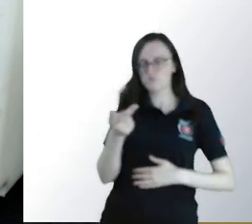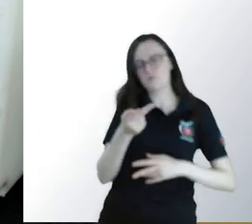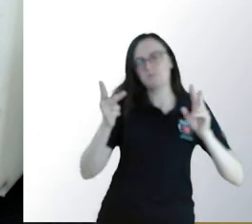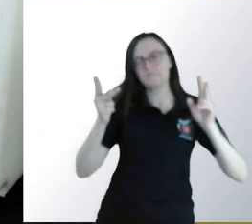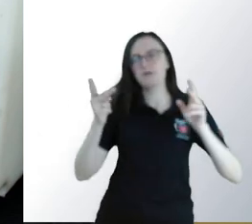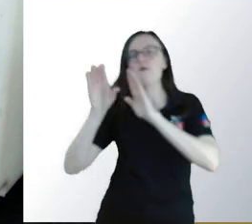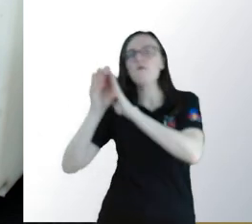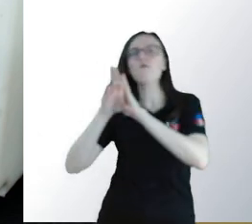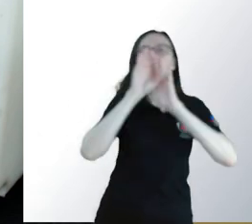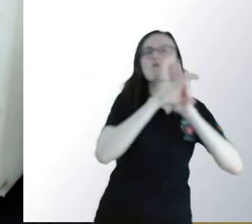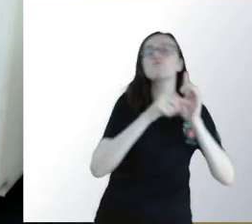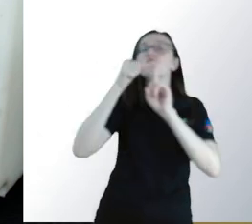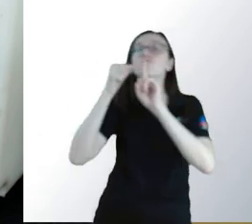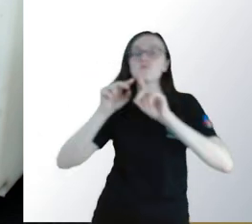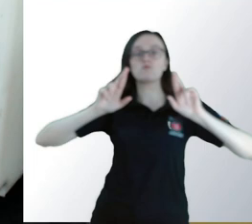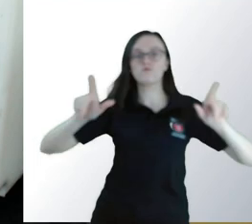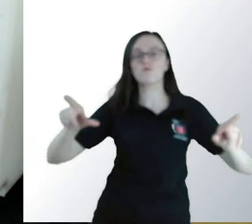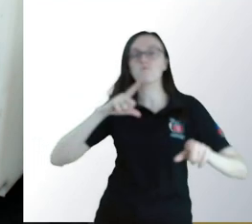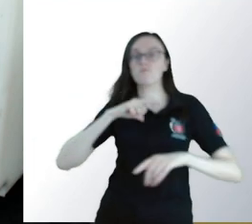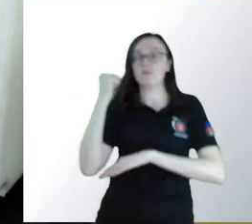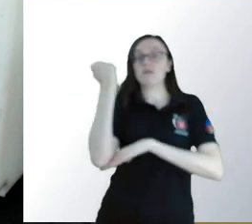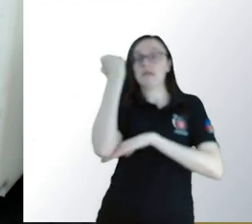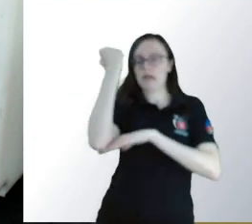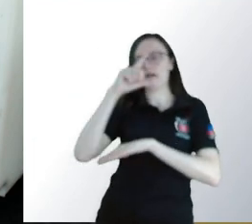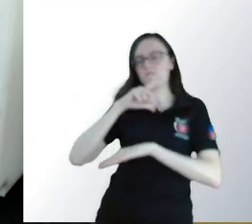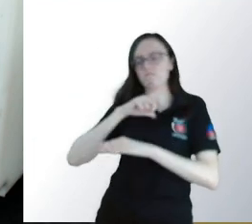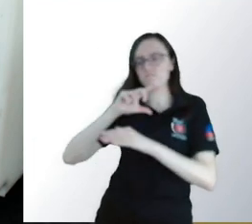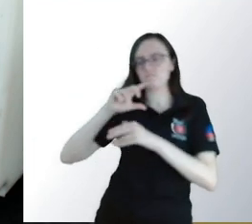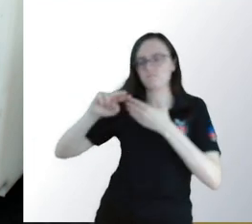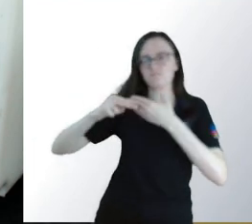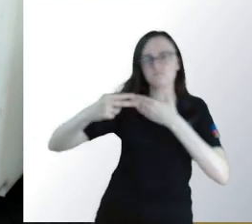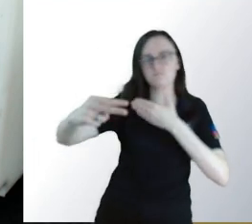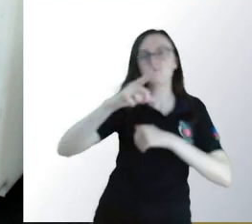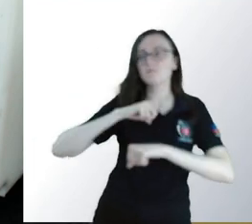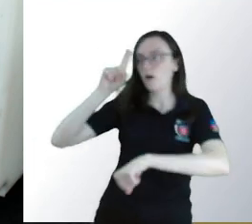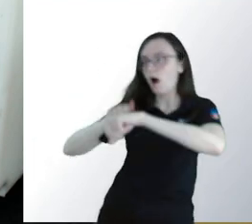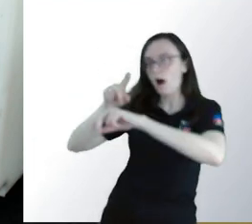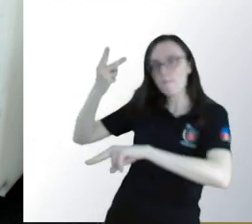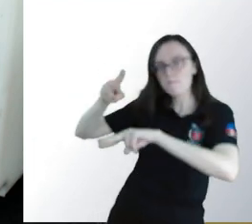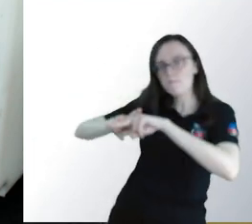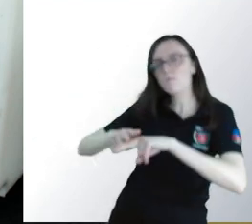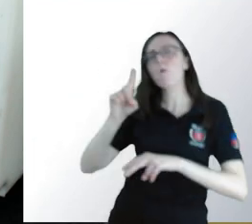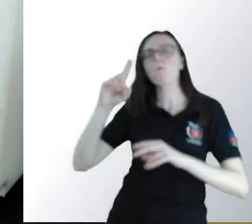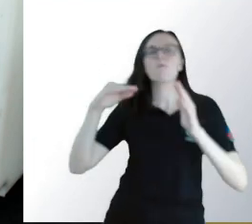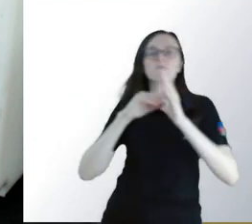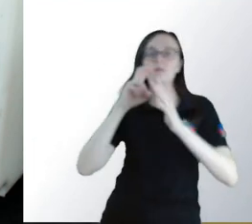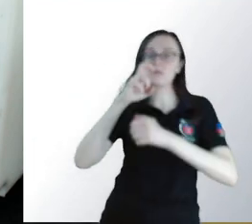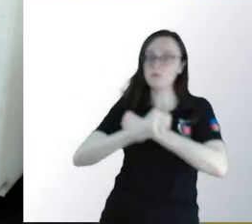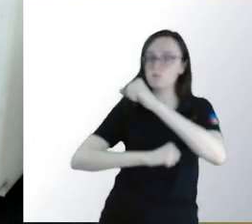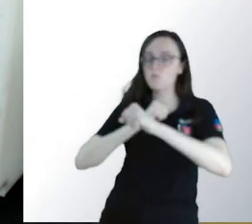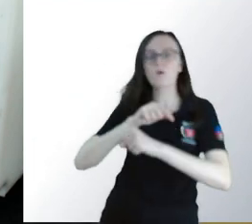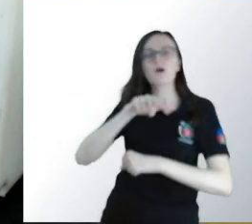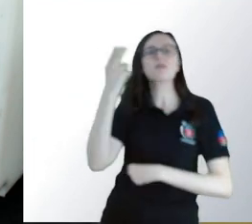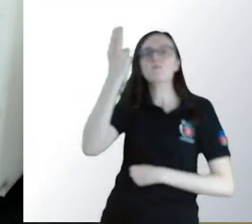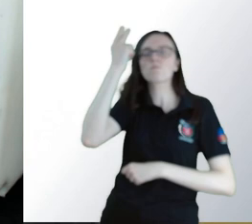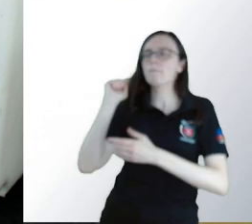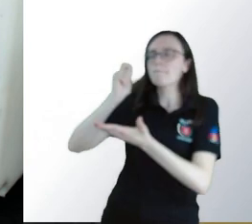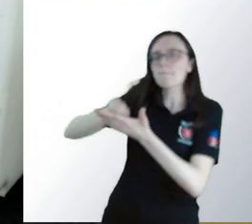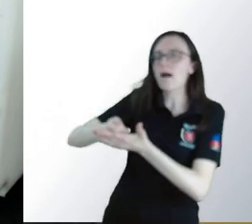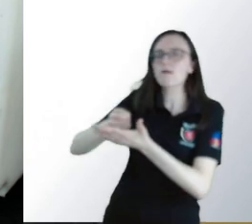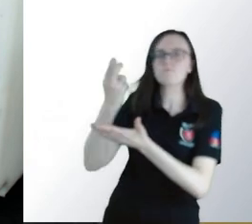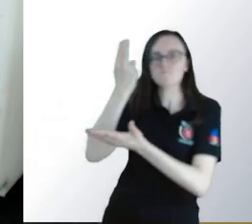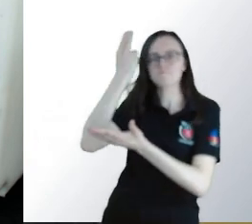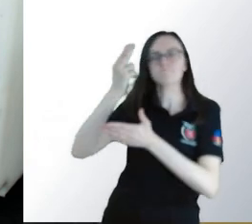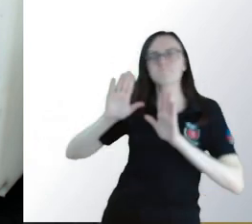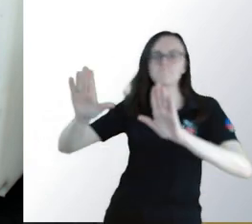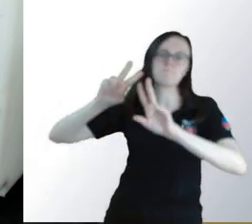mais grave, de 1 a 5 anos, que pode levar a uma prisão em flagrante, inclusive uma prisão sem a possibilidade de fiança na delegacia de